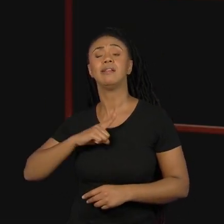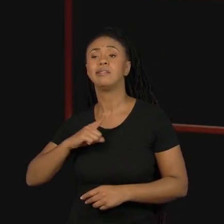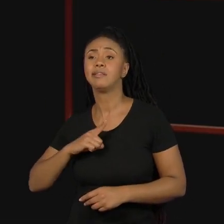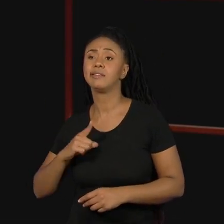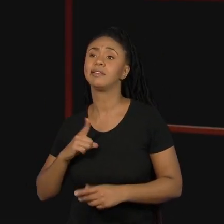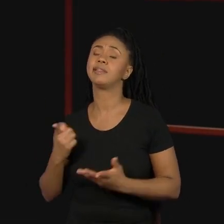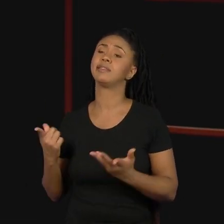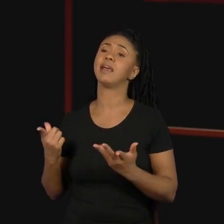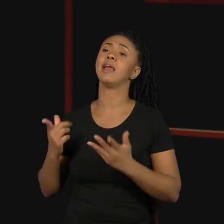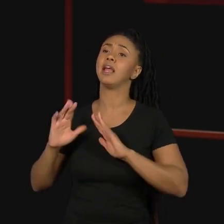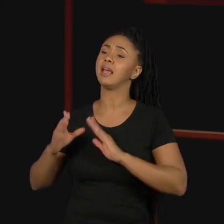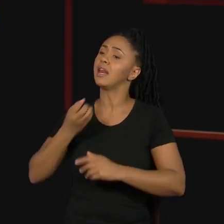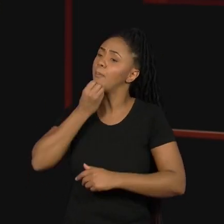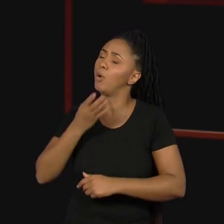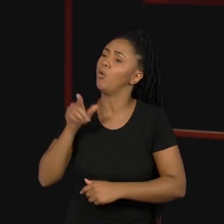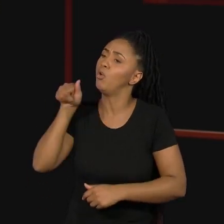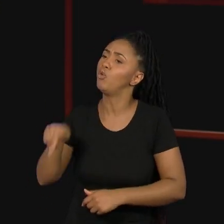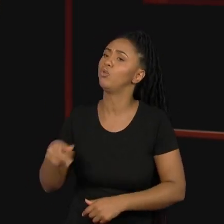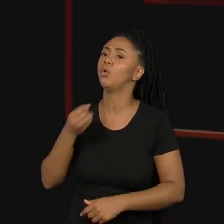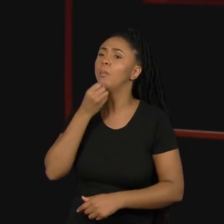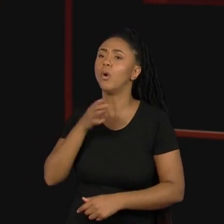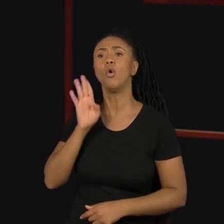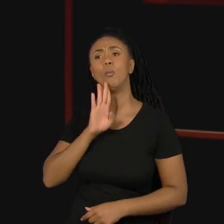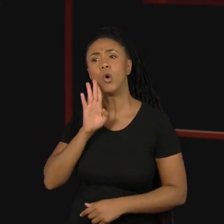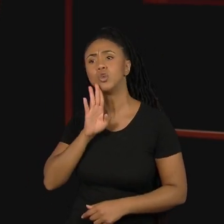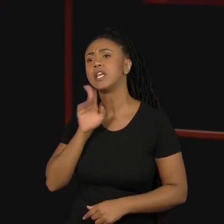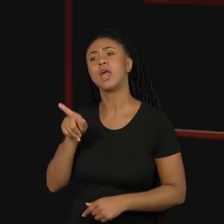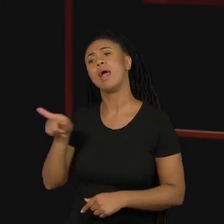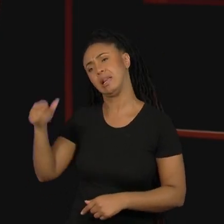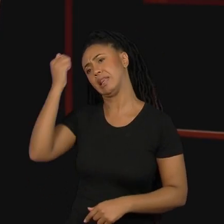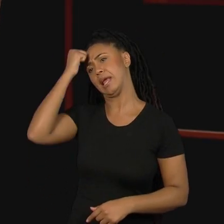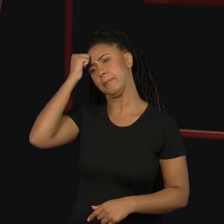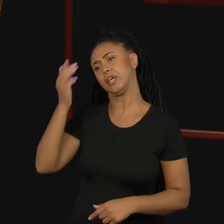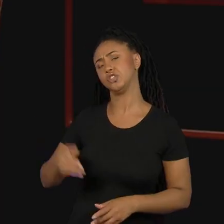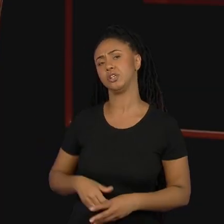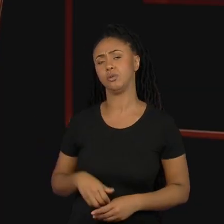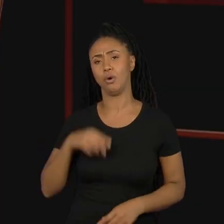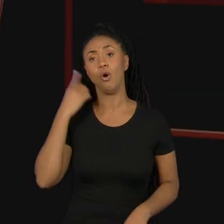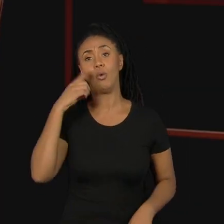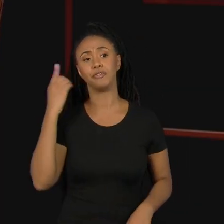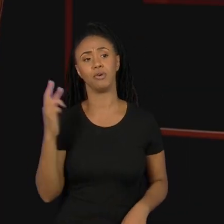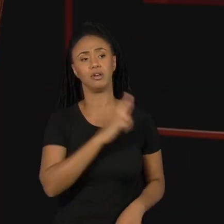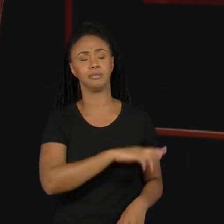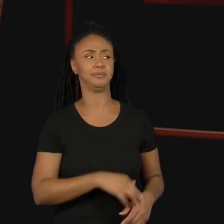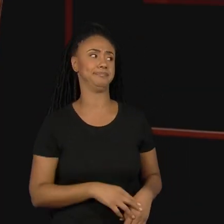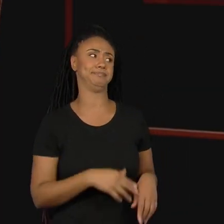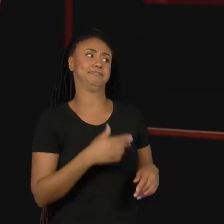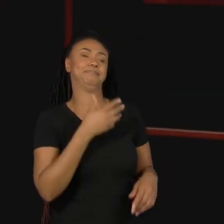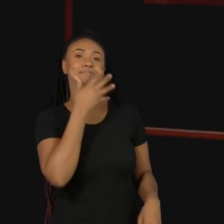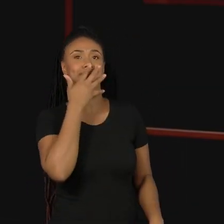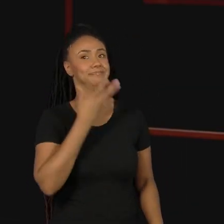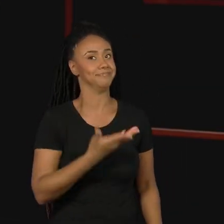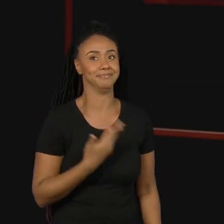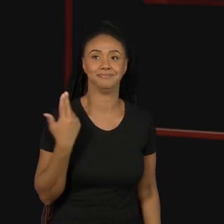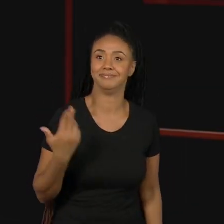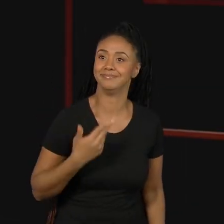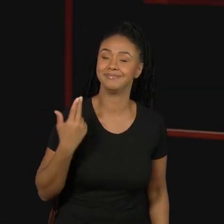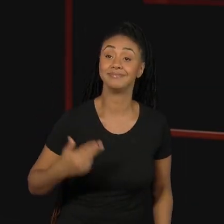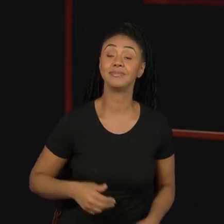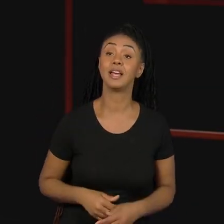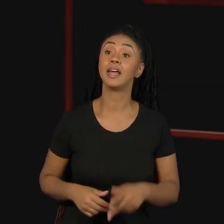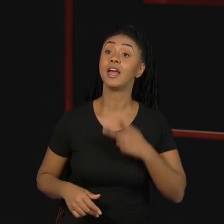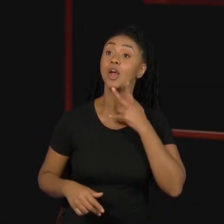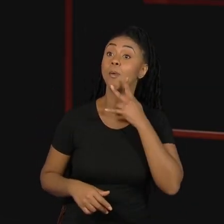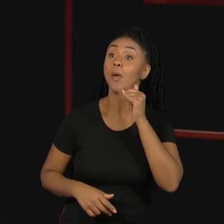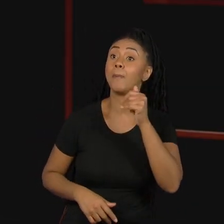mas está arrependido, tá? E não vai fazer mais. O advogado ficou da gargalhada. E aí meu pai teve uma grande lição, que ele